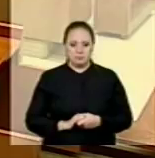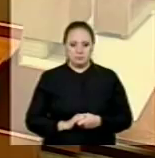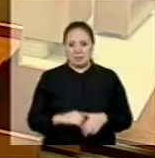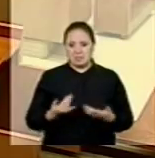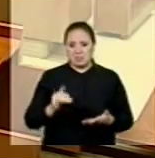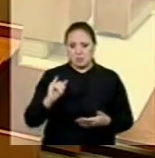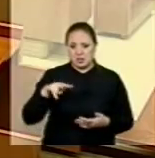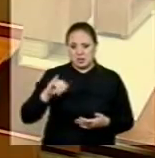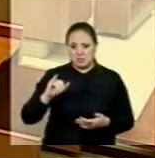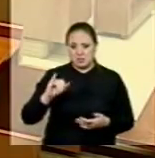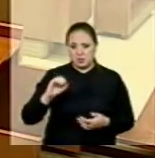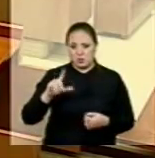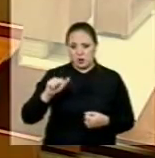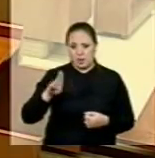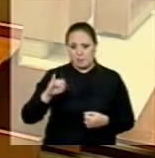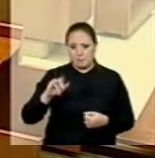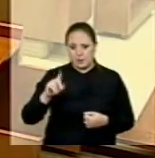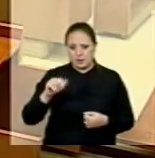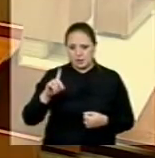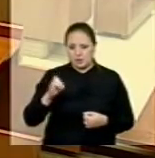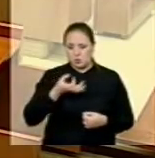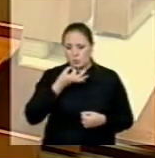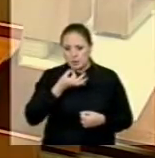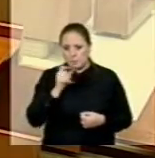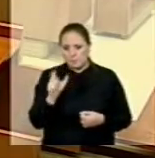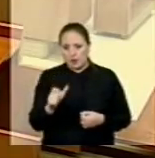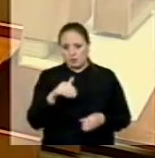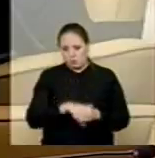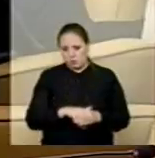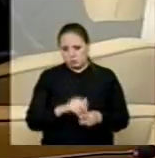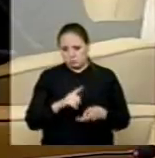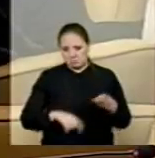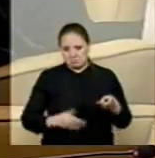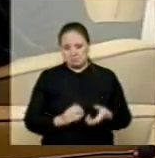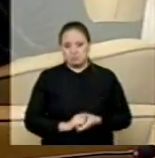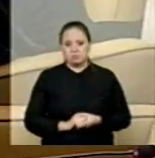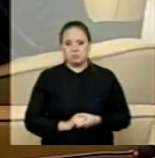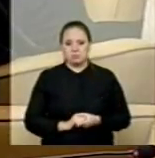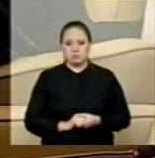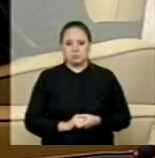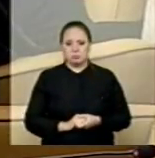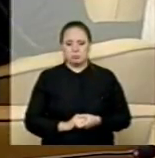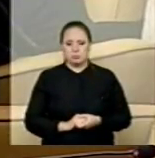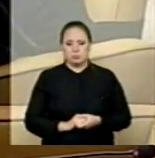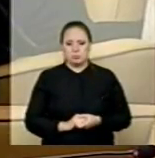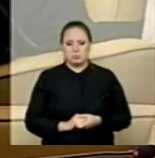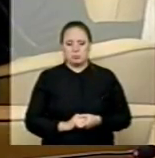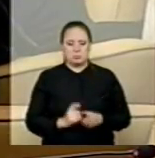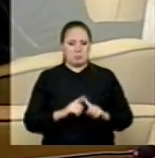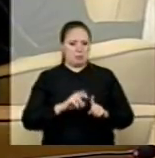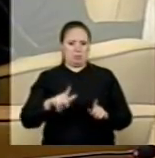em conta opiniões, palavras e votos. Não procedeu de idêntica forma,